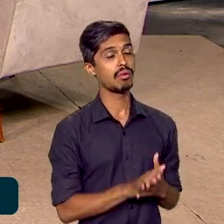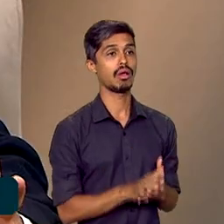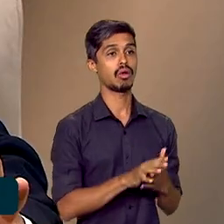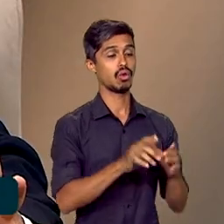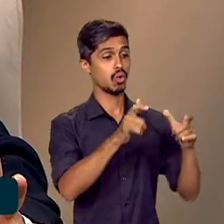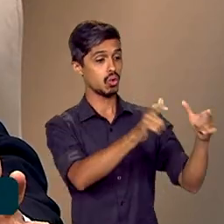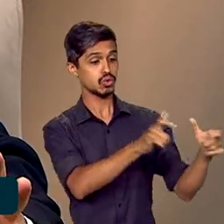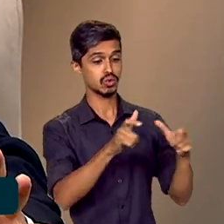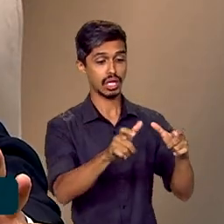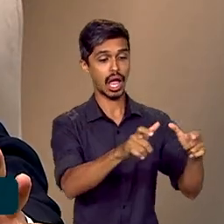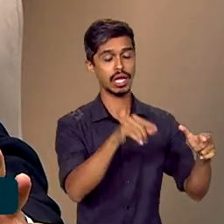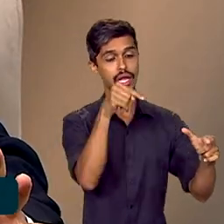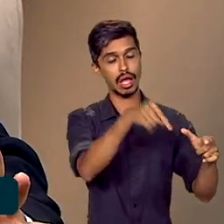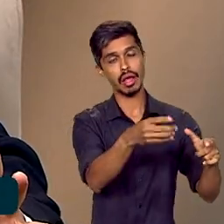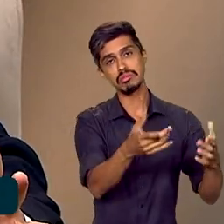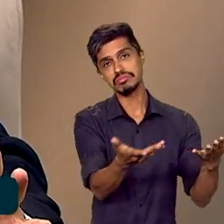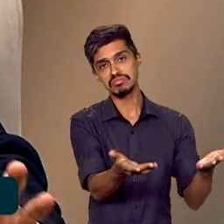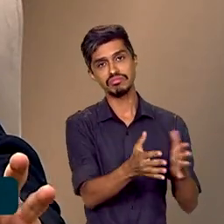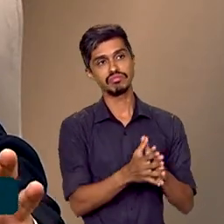assentamentos, eles são